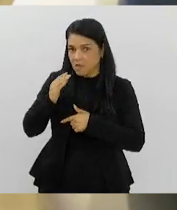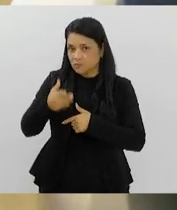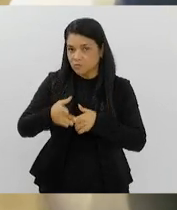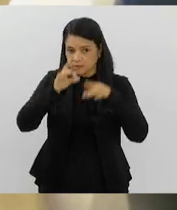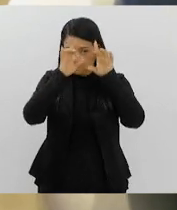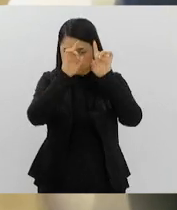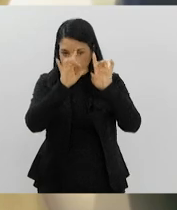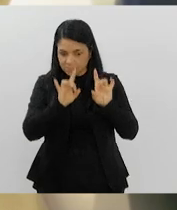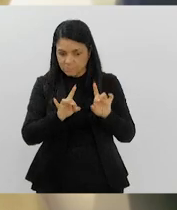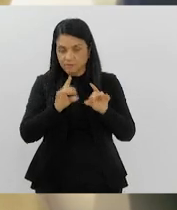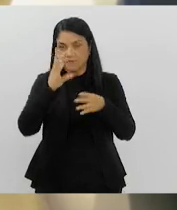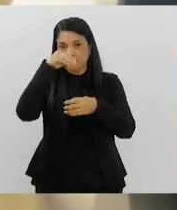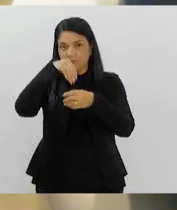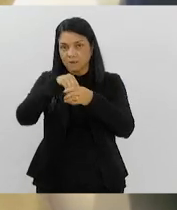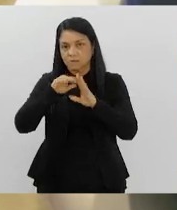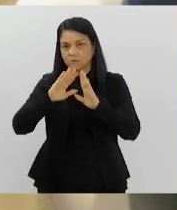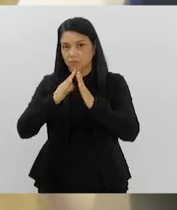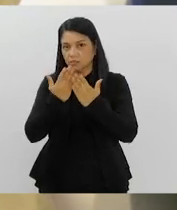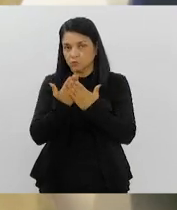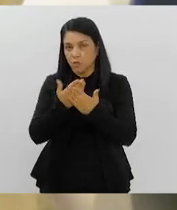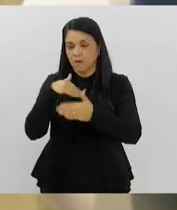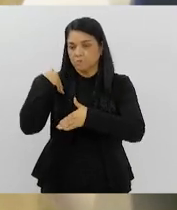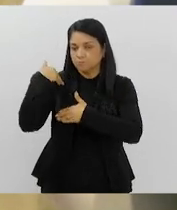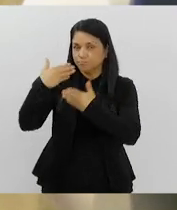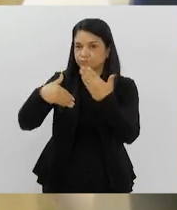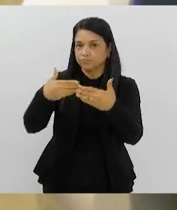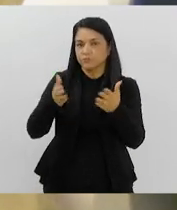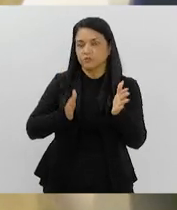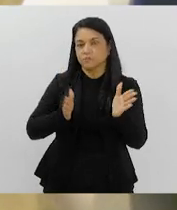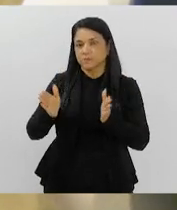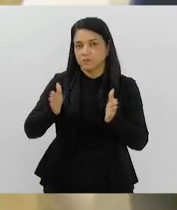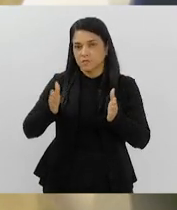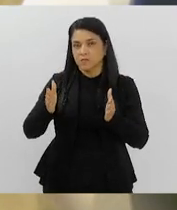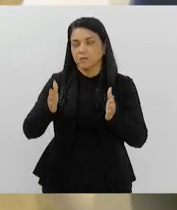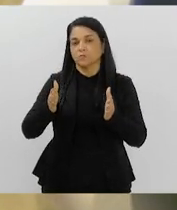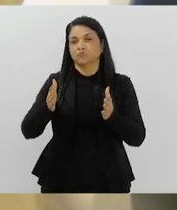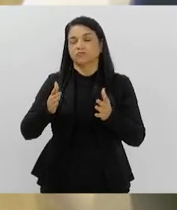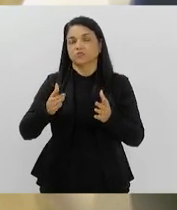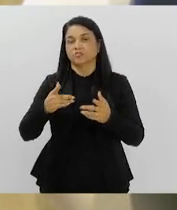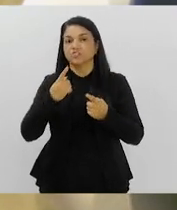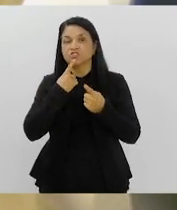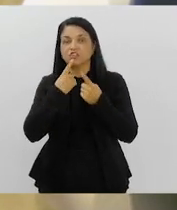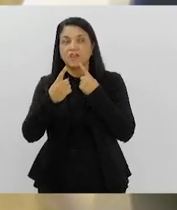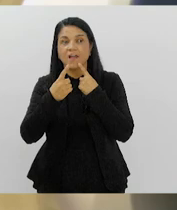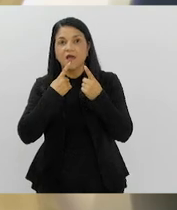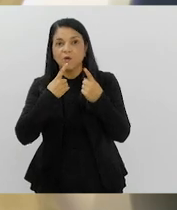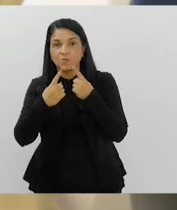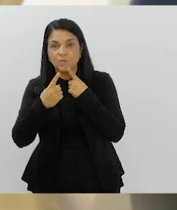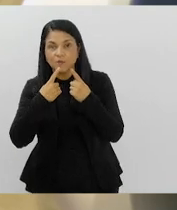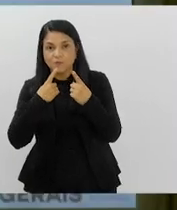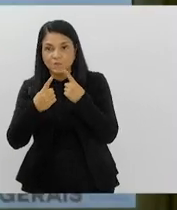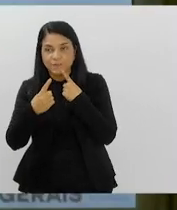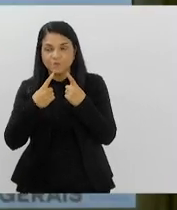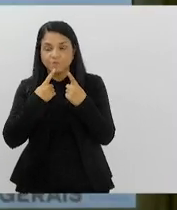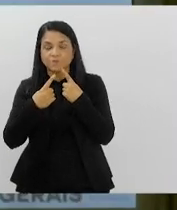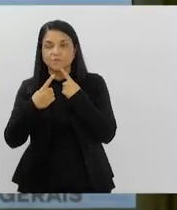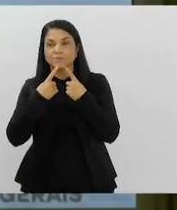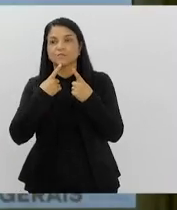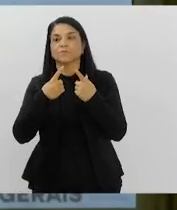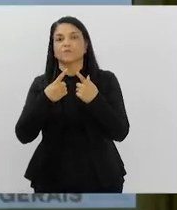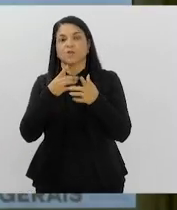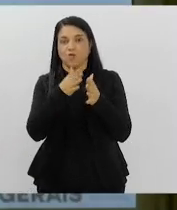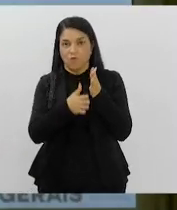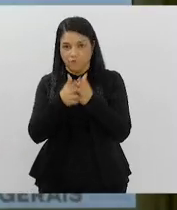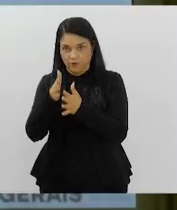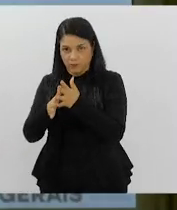escola desenvolver ao âmbito também da mediação de conflitos, né, e do diálogo, mas especificamente, porque o nosso tempo